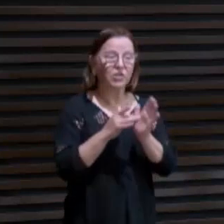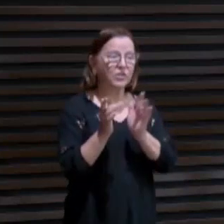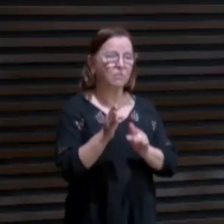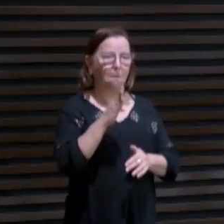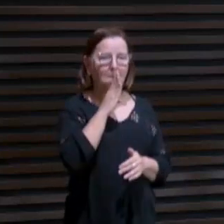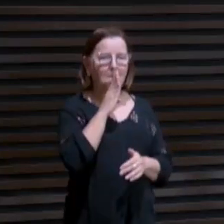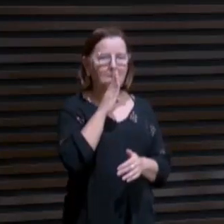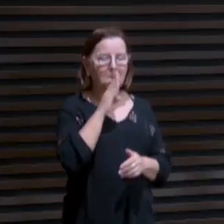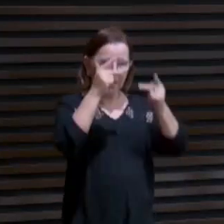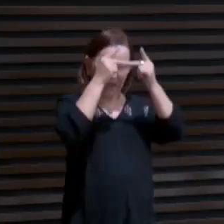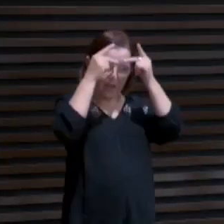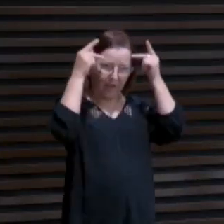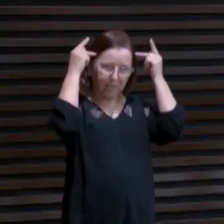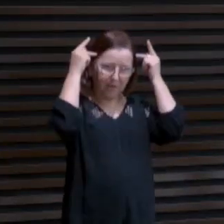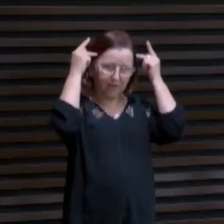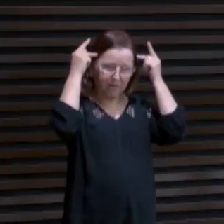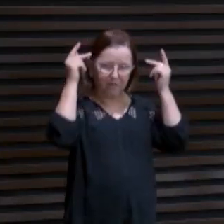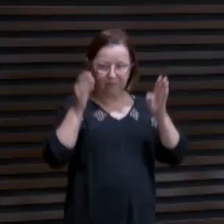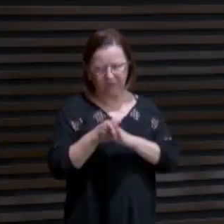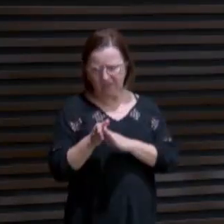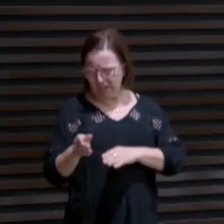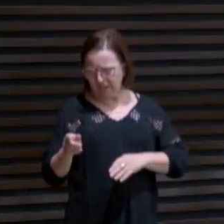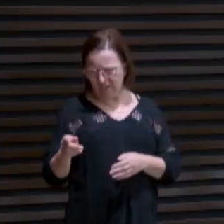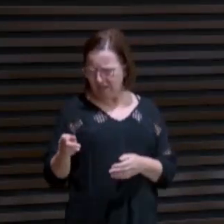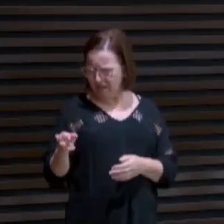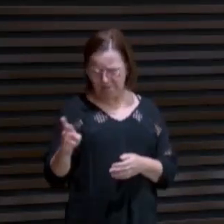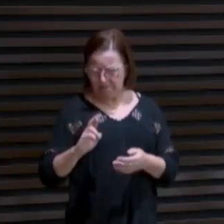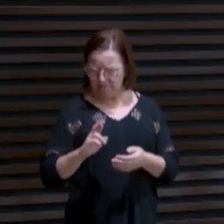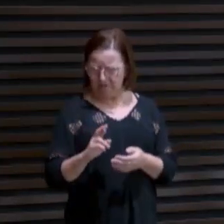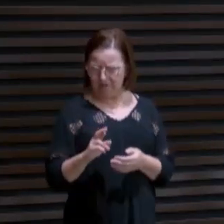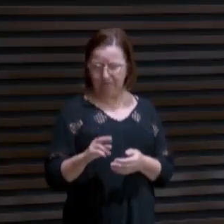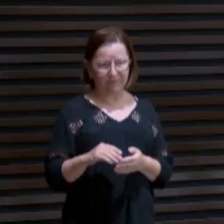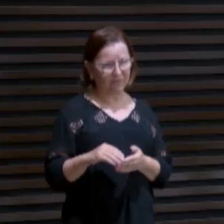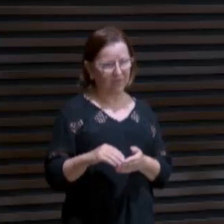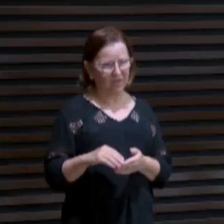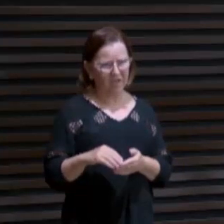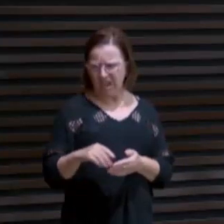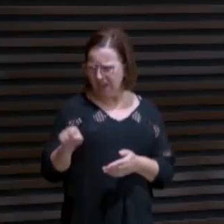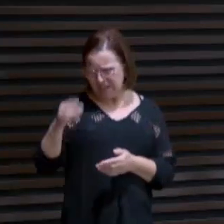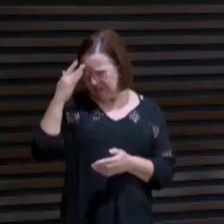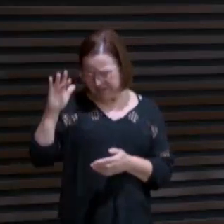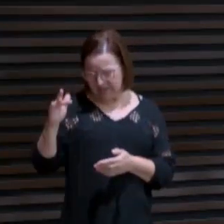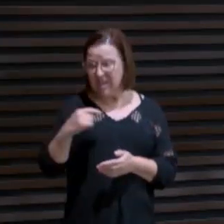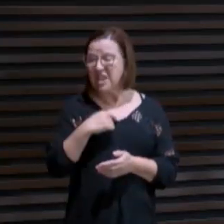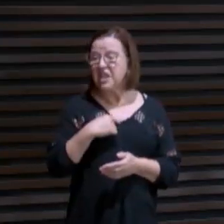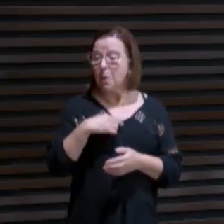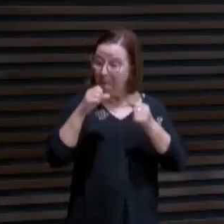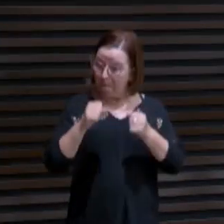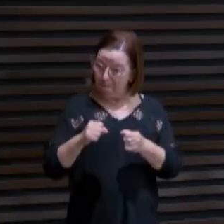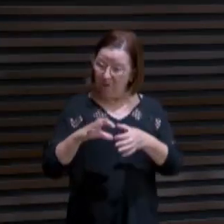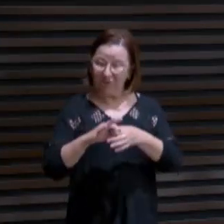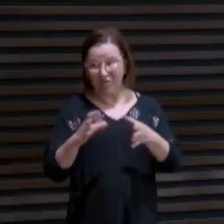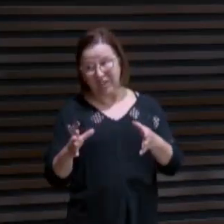Então Pilatos o advertiu: "Não me respondes? Não sabe que tenho autoridade para te soltar e autoridade para